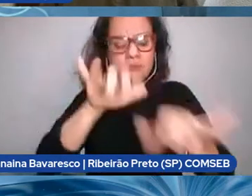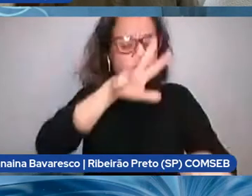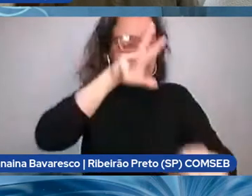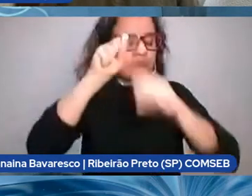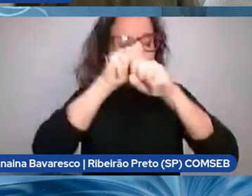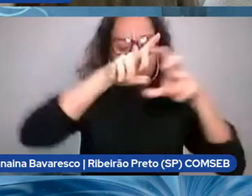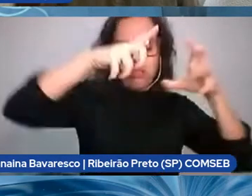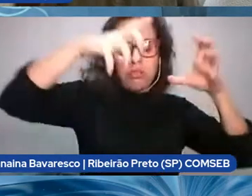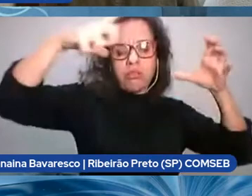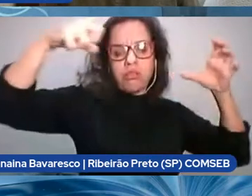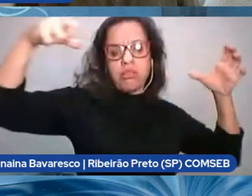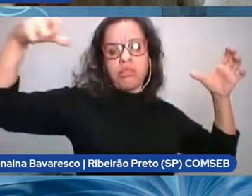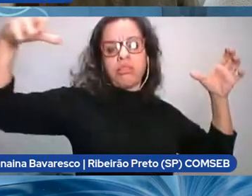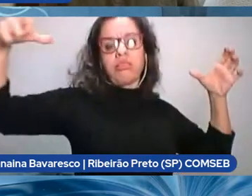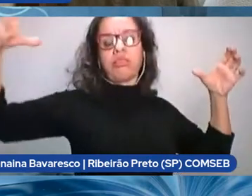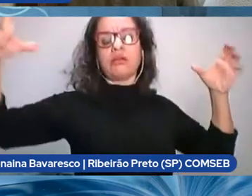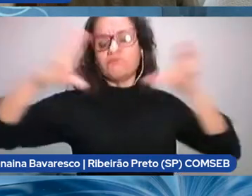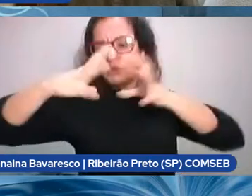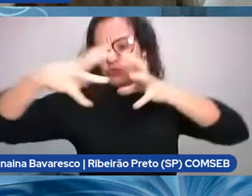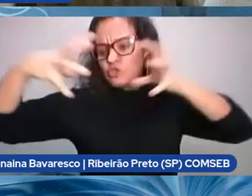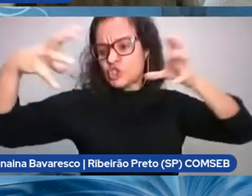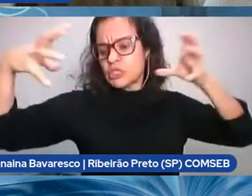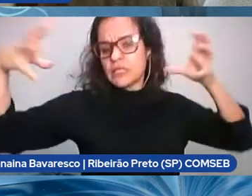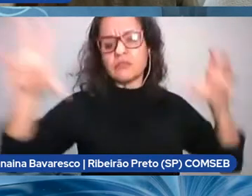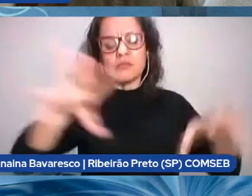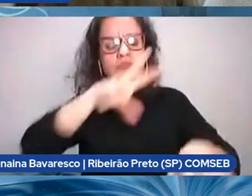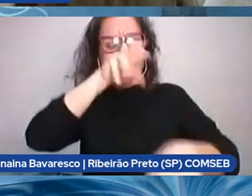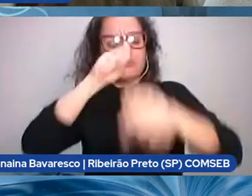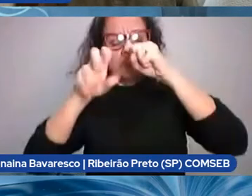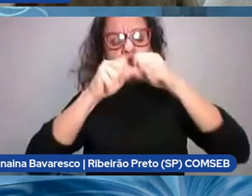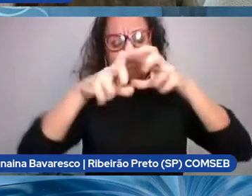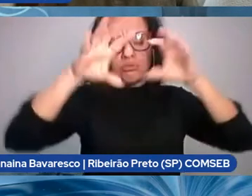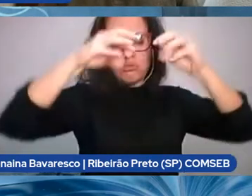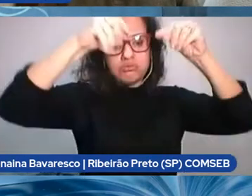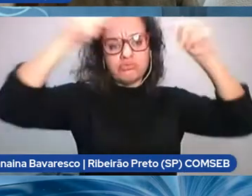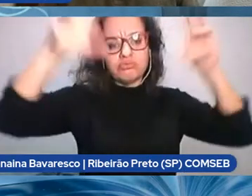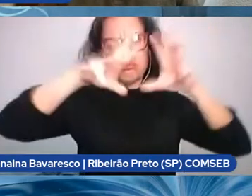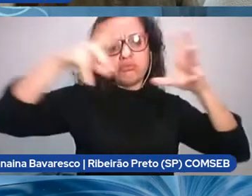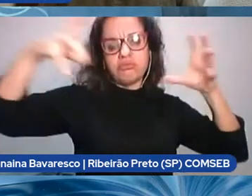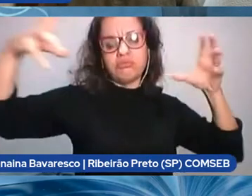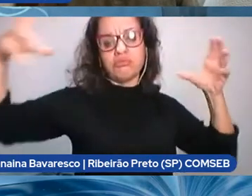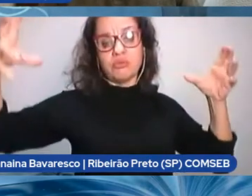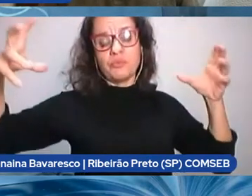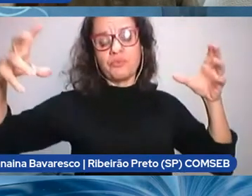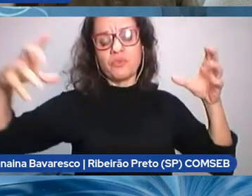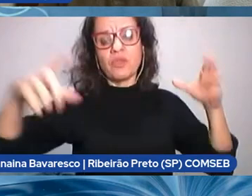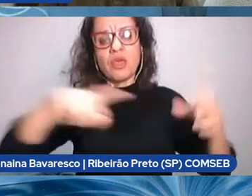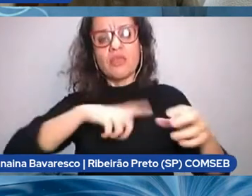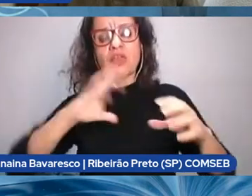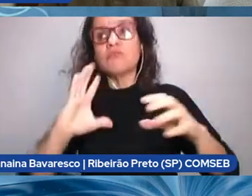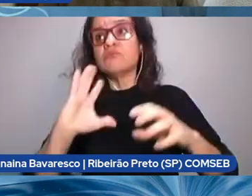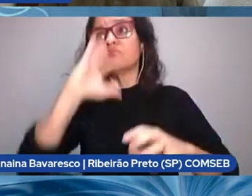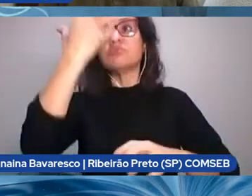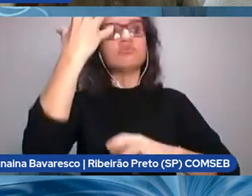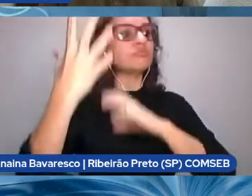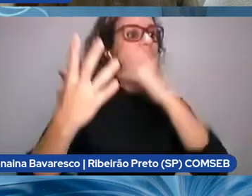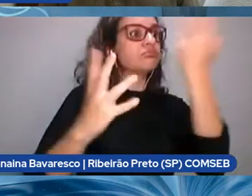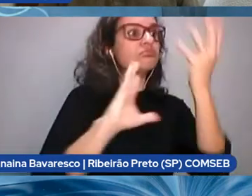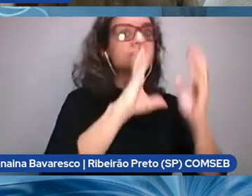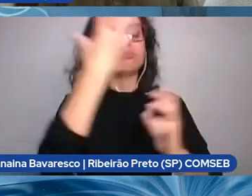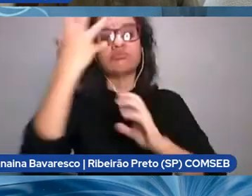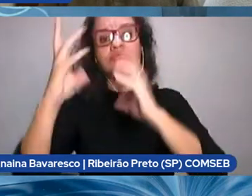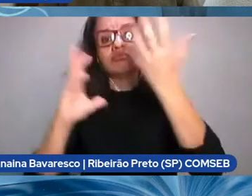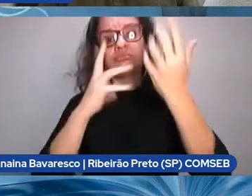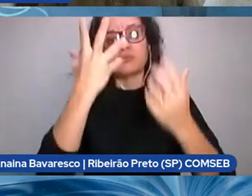processo permanente de expansão, até em determinado momento que certos fenômenos foram acontecendo